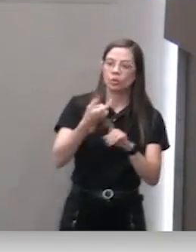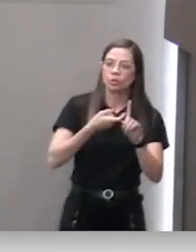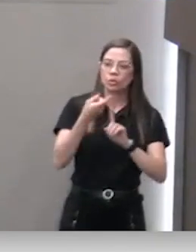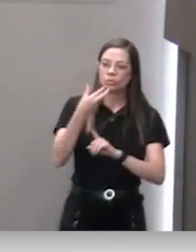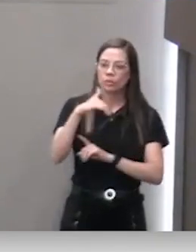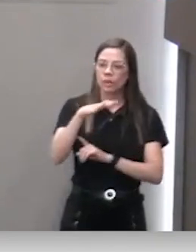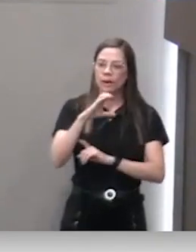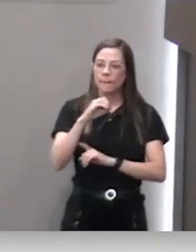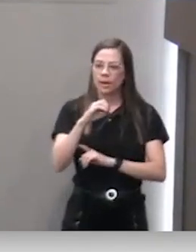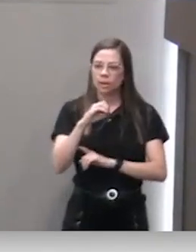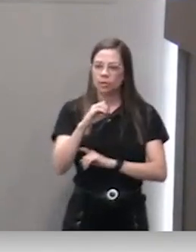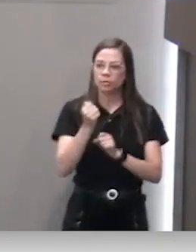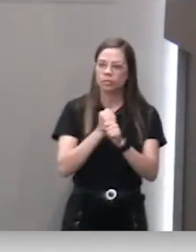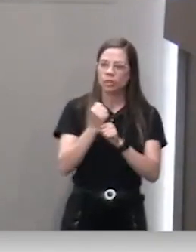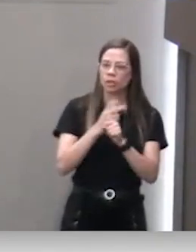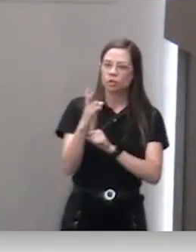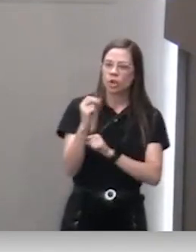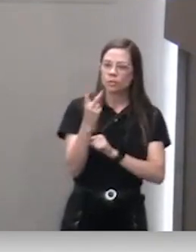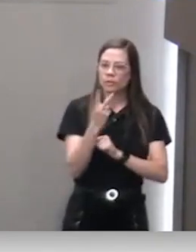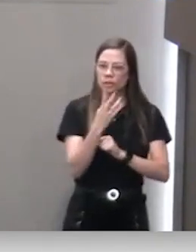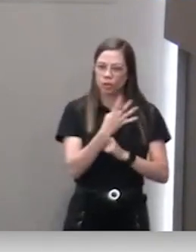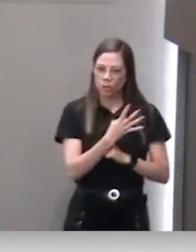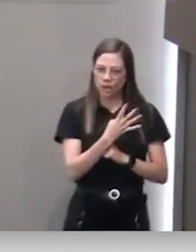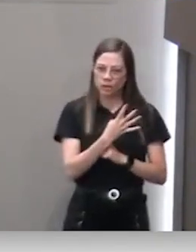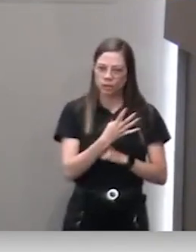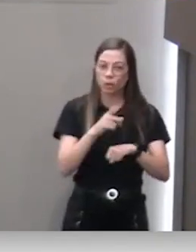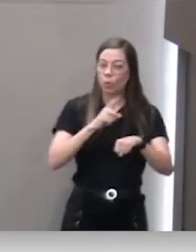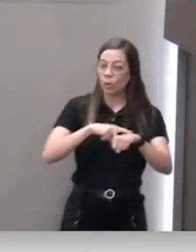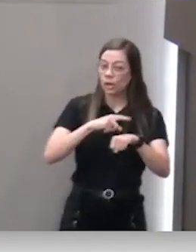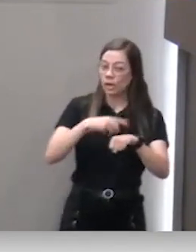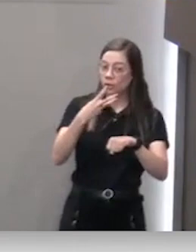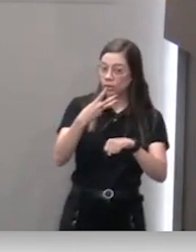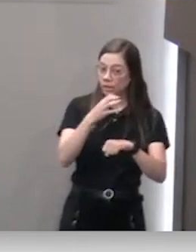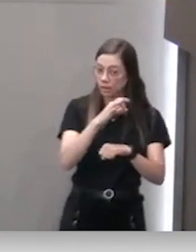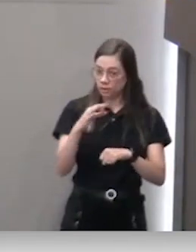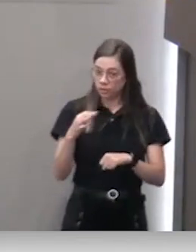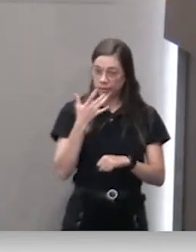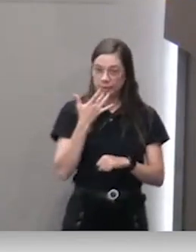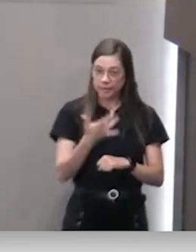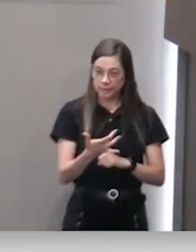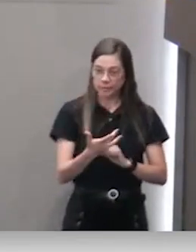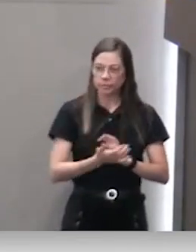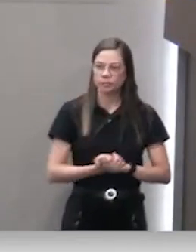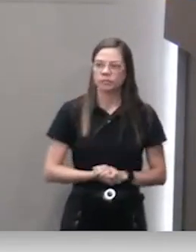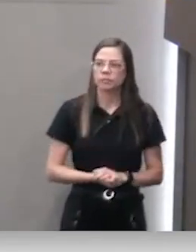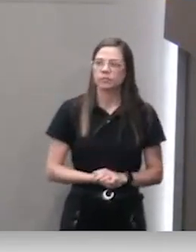de 2024, segunda-feira, 15 horas.